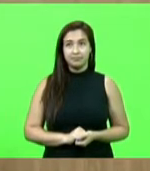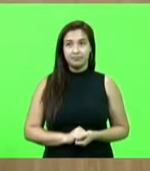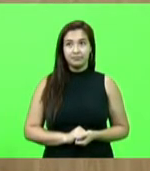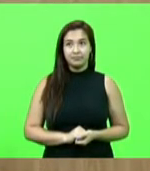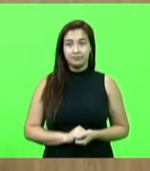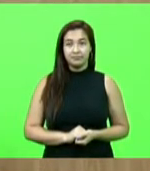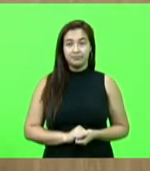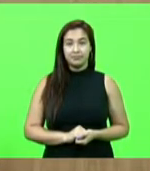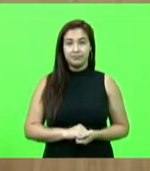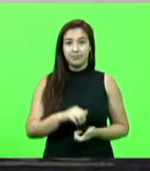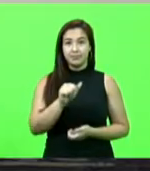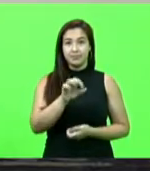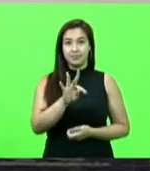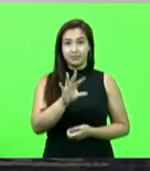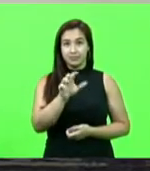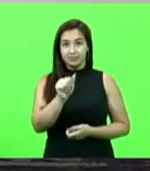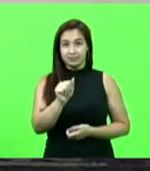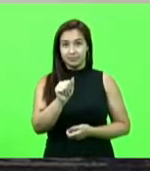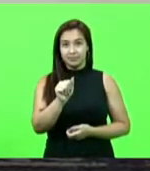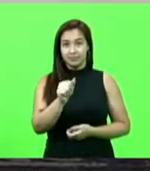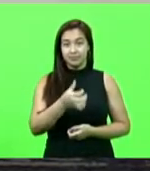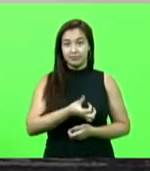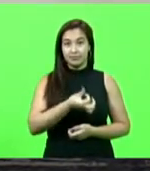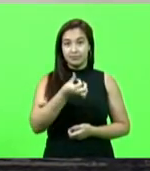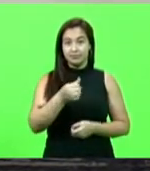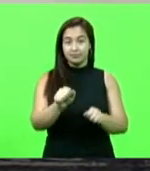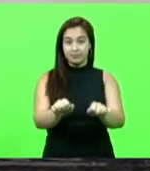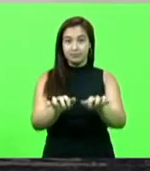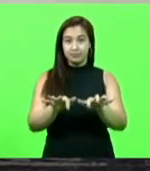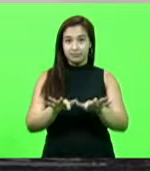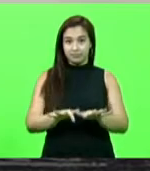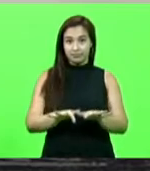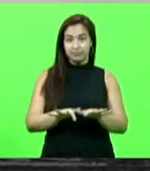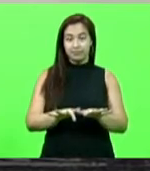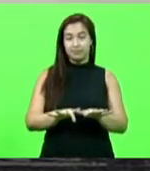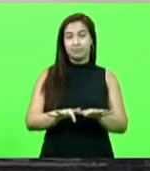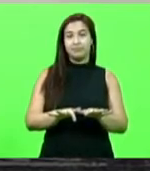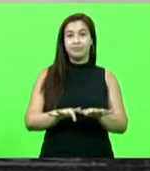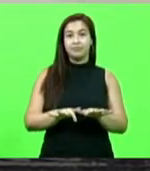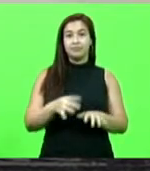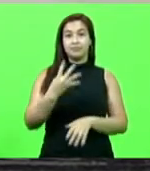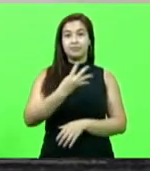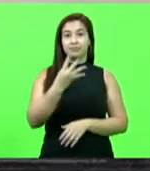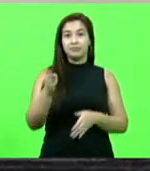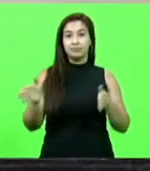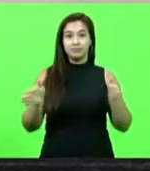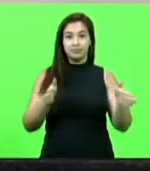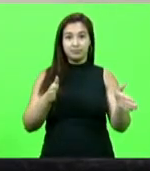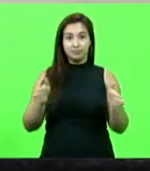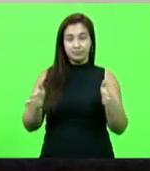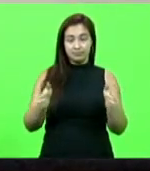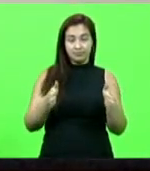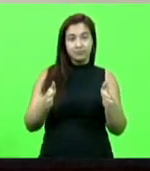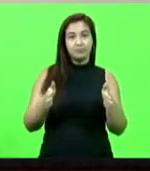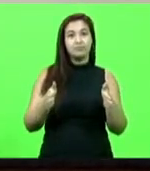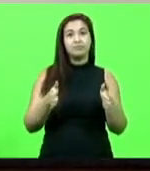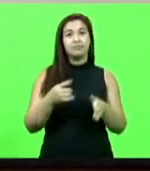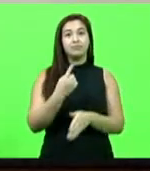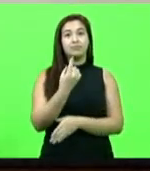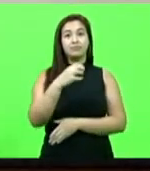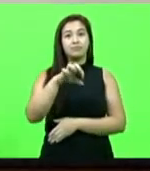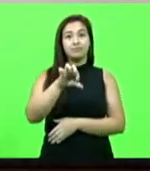Ata da sexta sessão ordinária da quarta sessão legislativa da 19ª